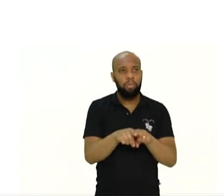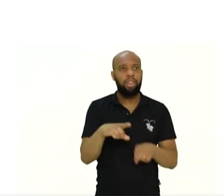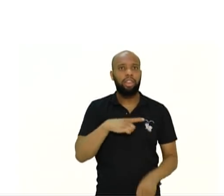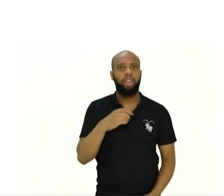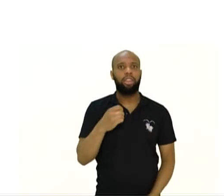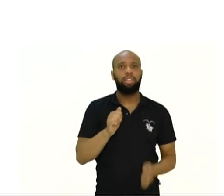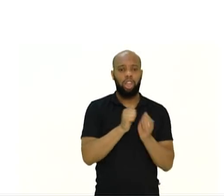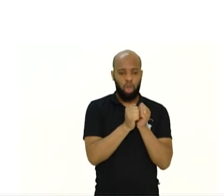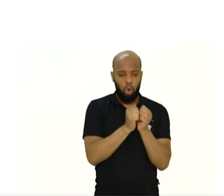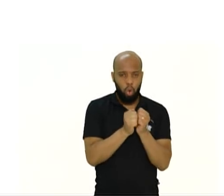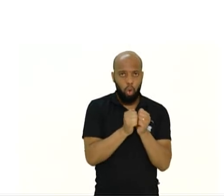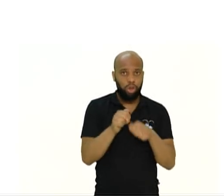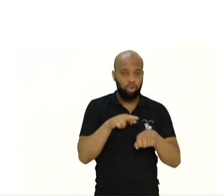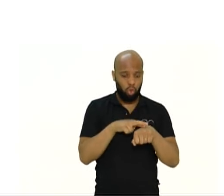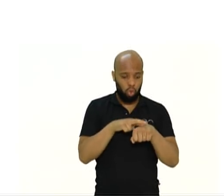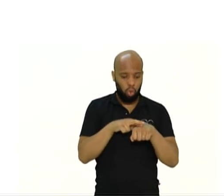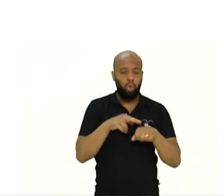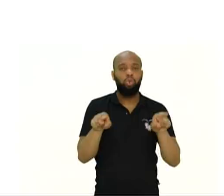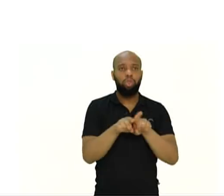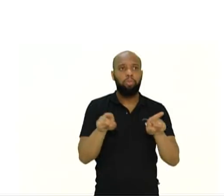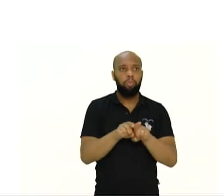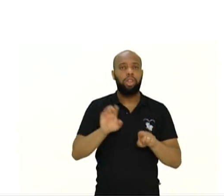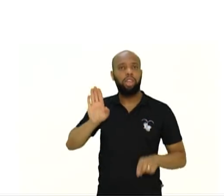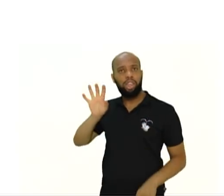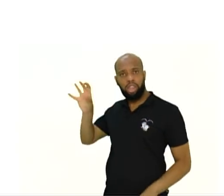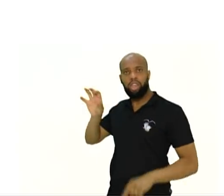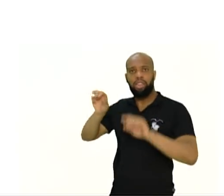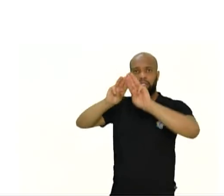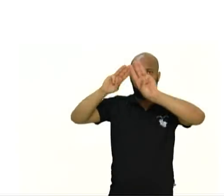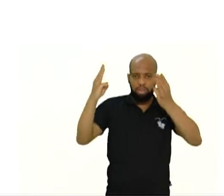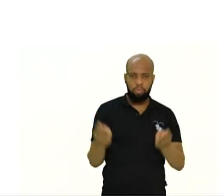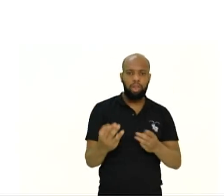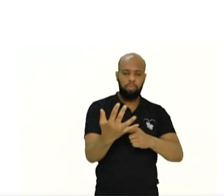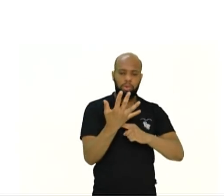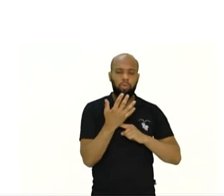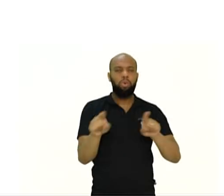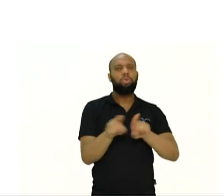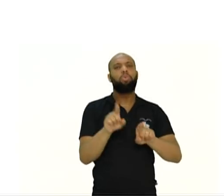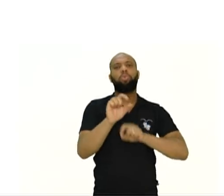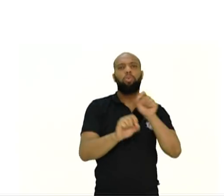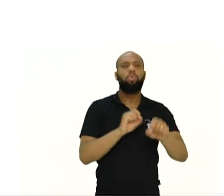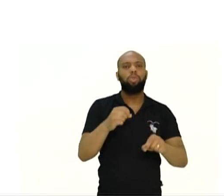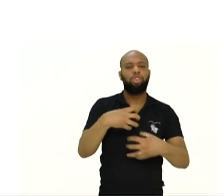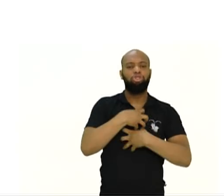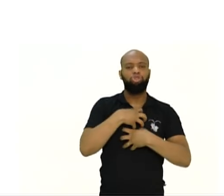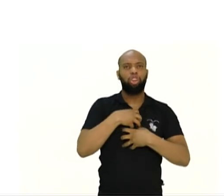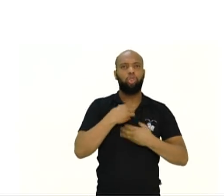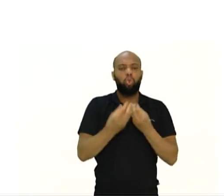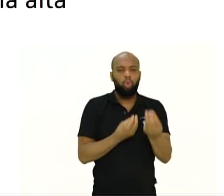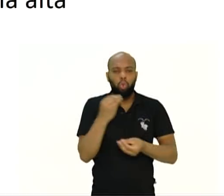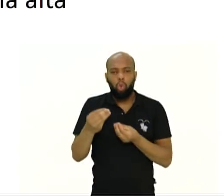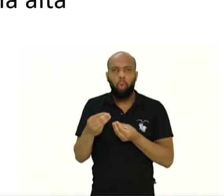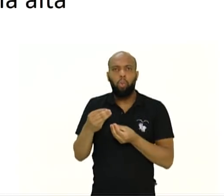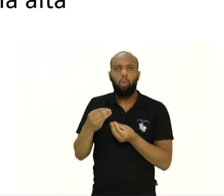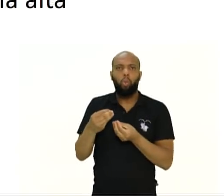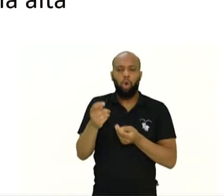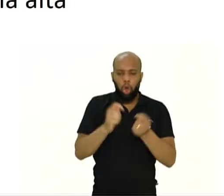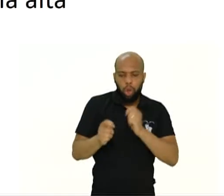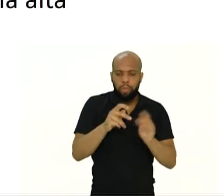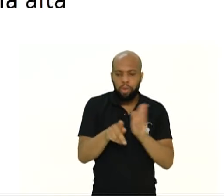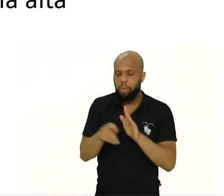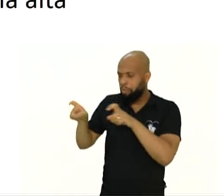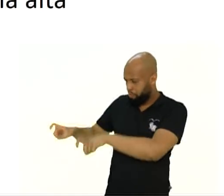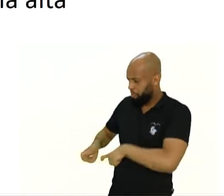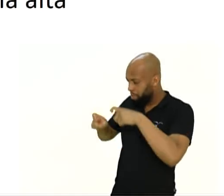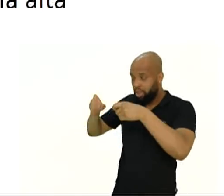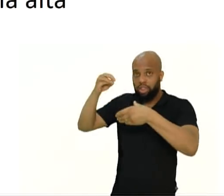o arroz em roxo. Então esse mapa aqui, ele acaba retratando essa atividade da agropecuária no